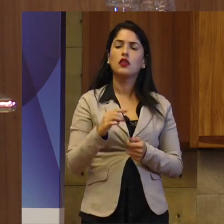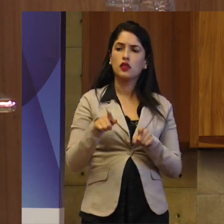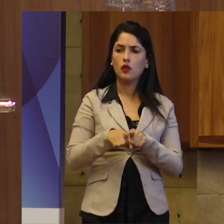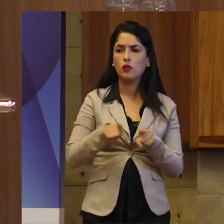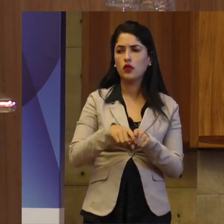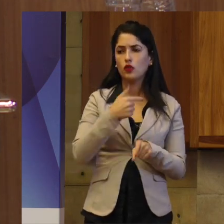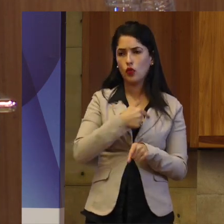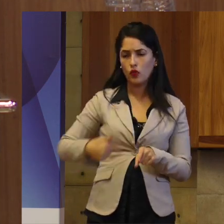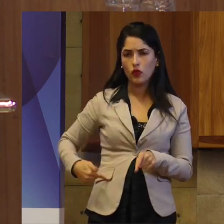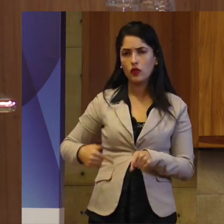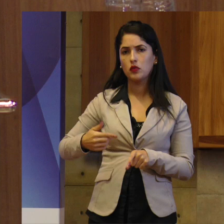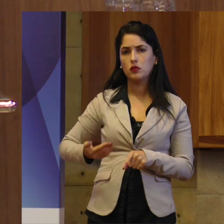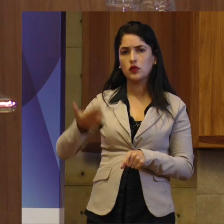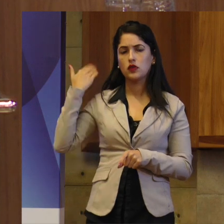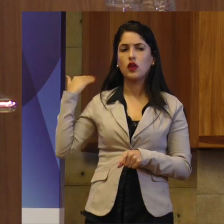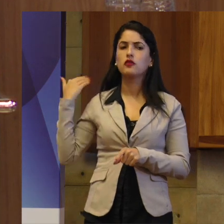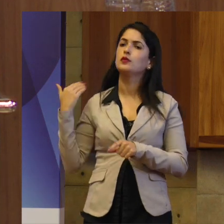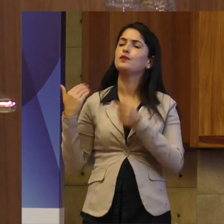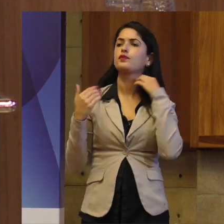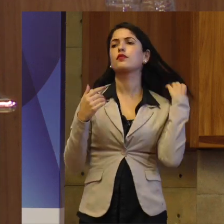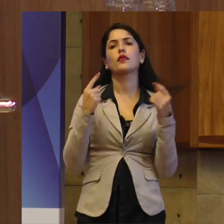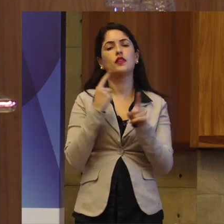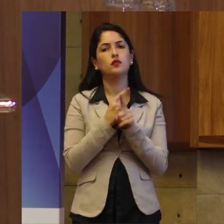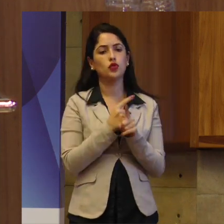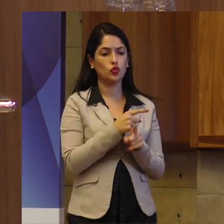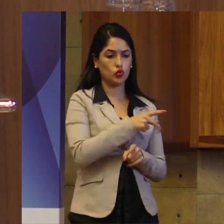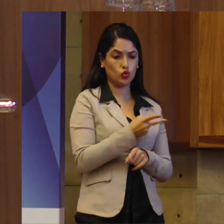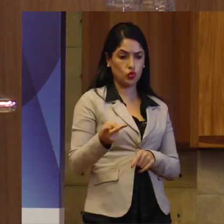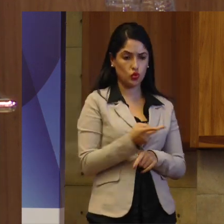Eles já descobrimos assim, que os clusters de pesquisa das duas instituições